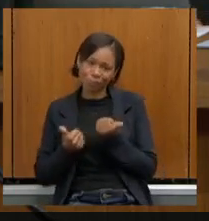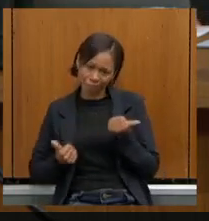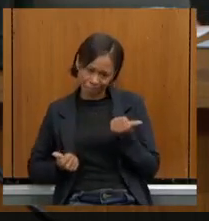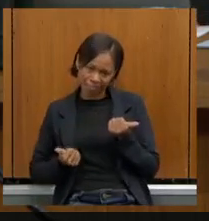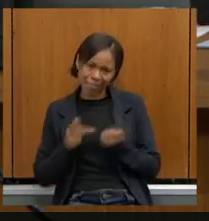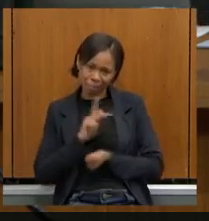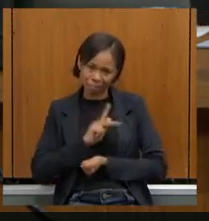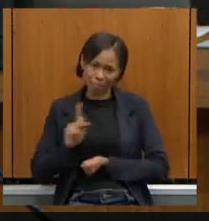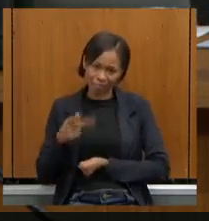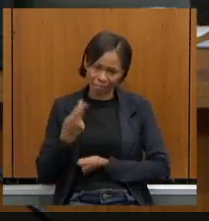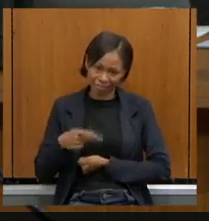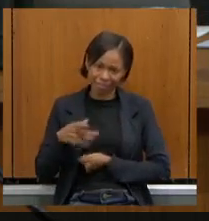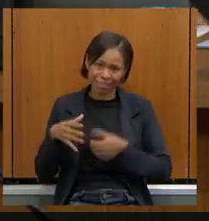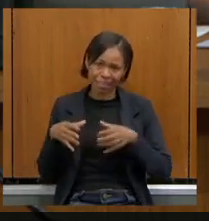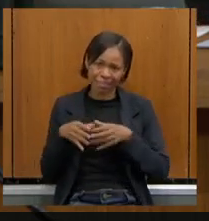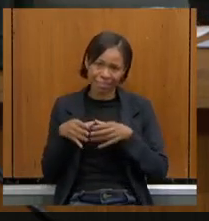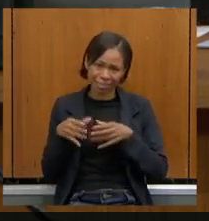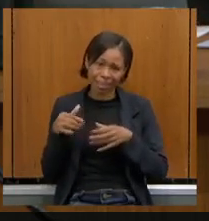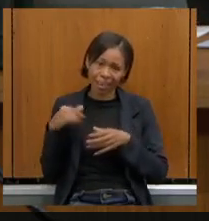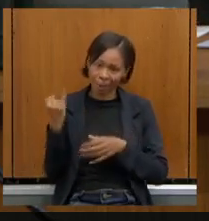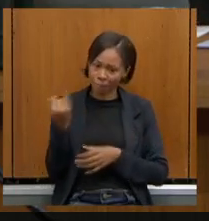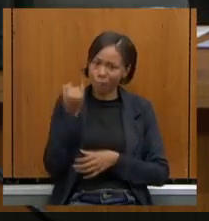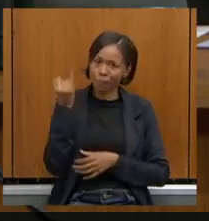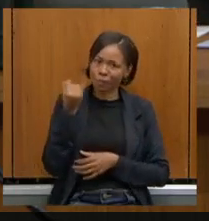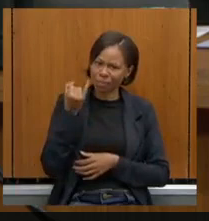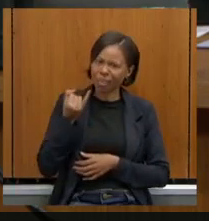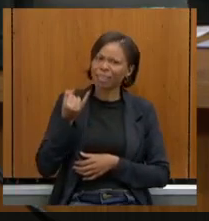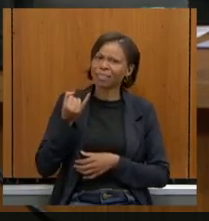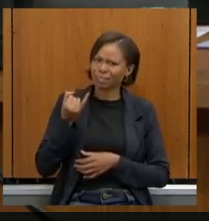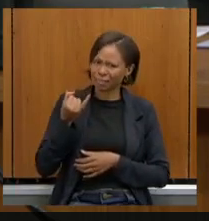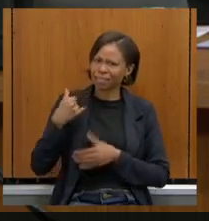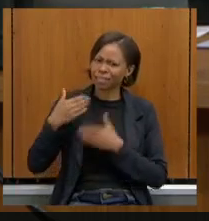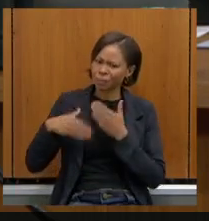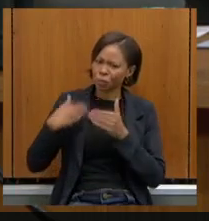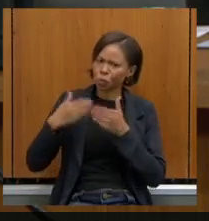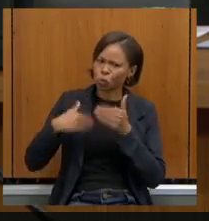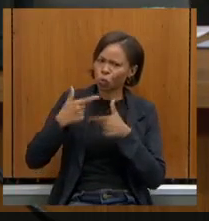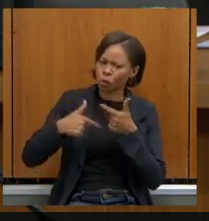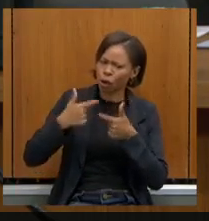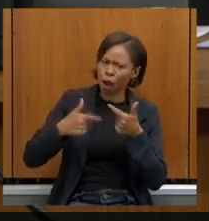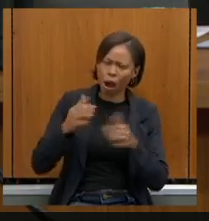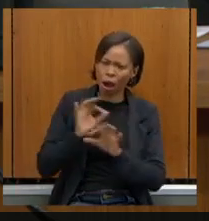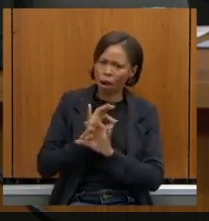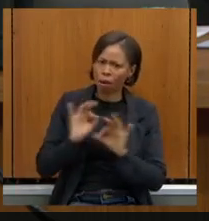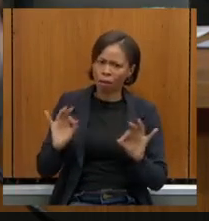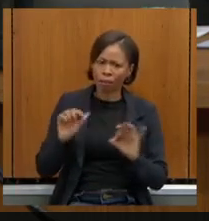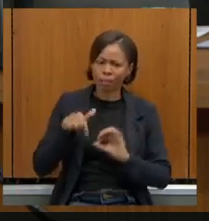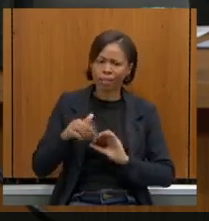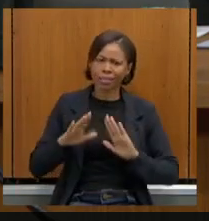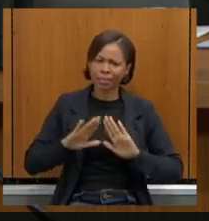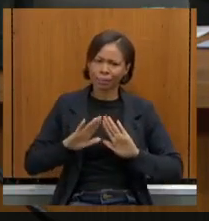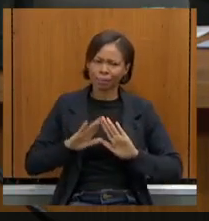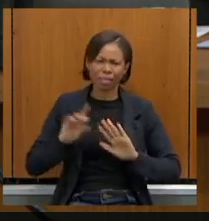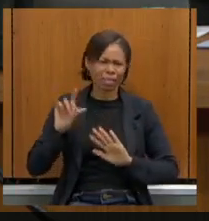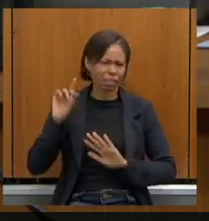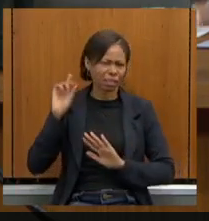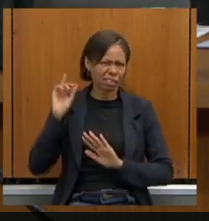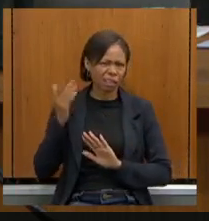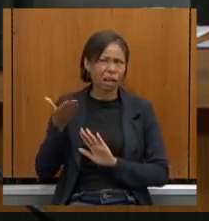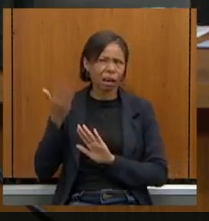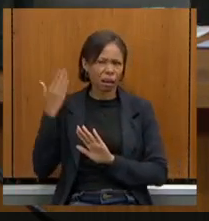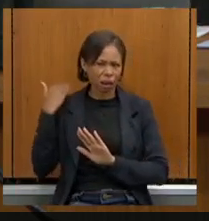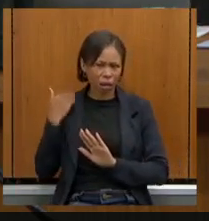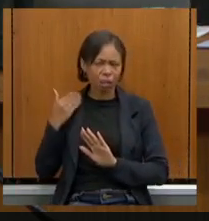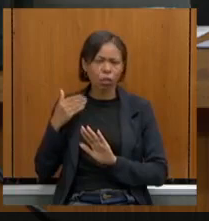dessa comissão tão importante que vem construindo uma história belíssima aqui na Assembleia, sempre aí desde o mandato passado na